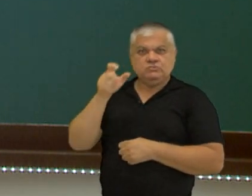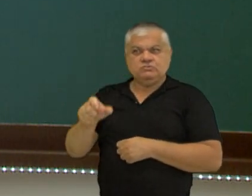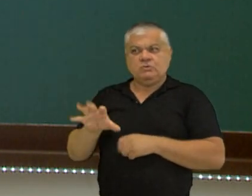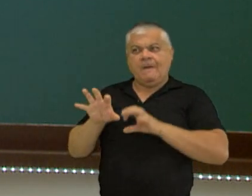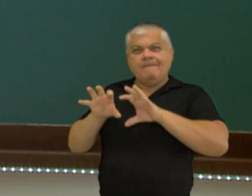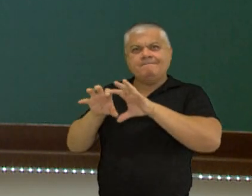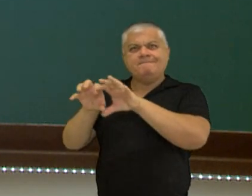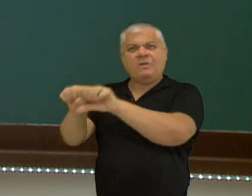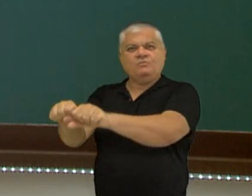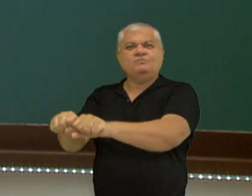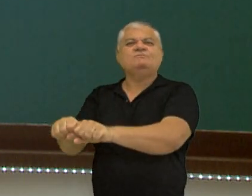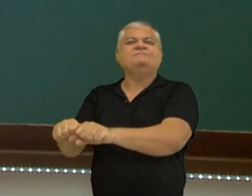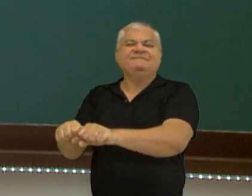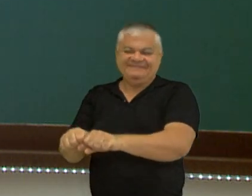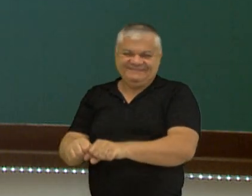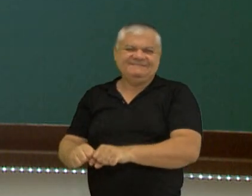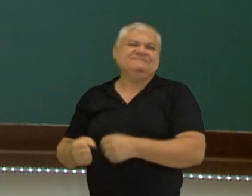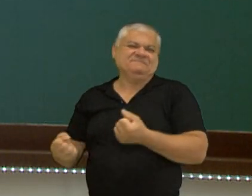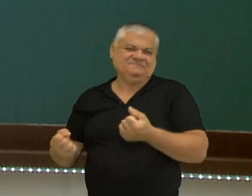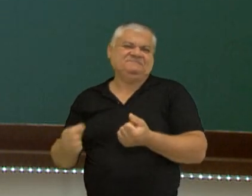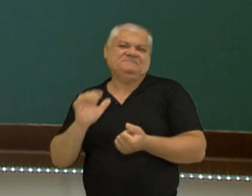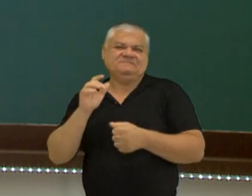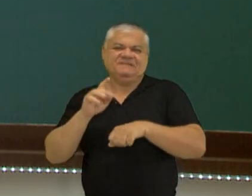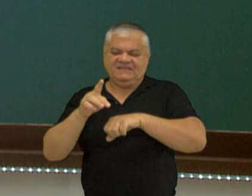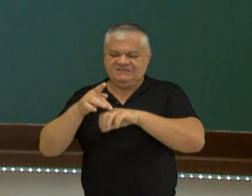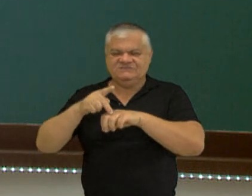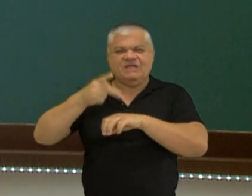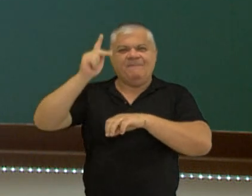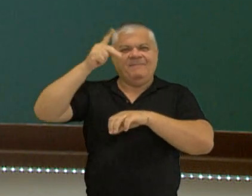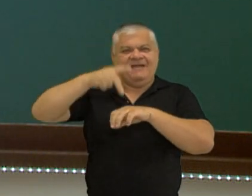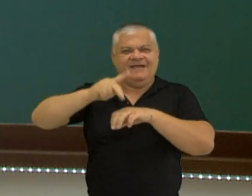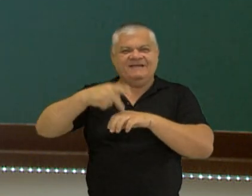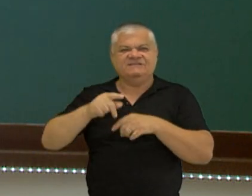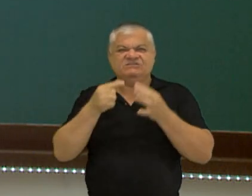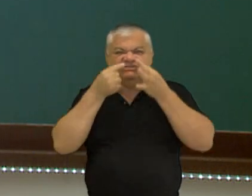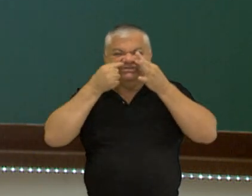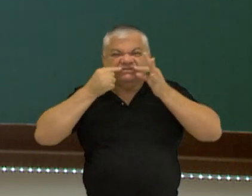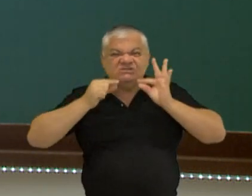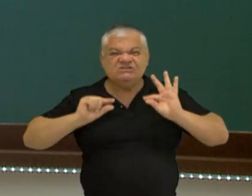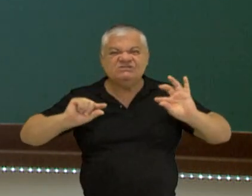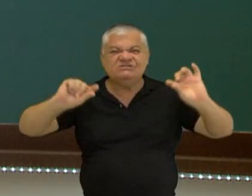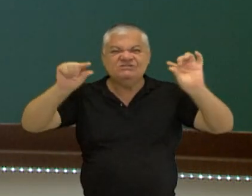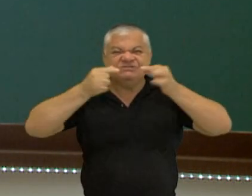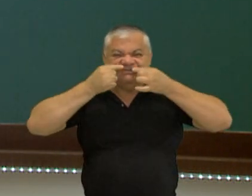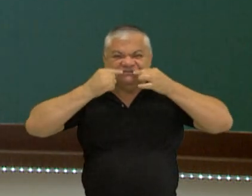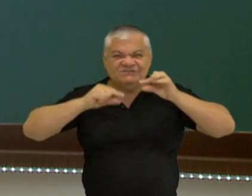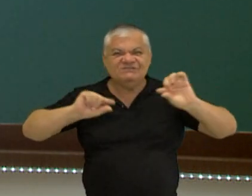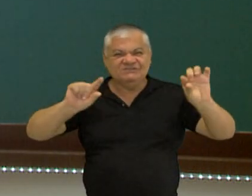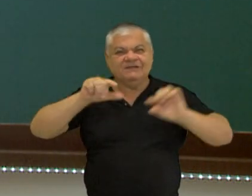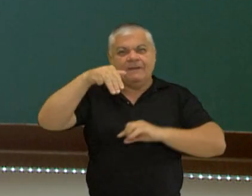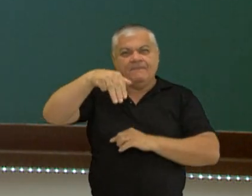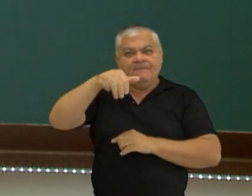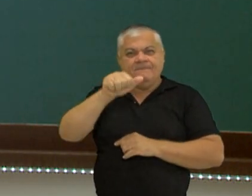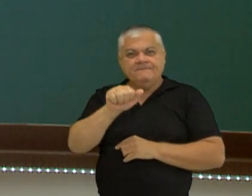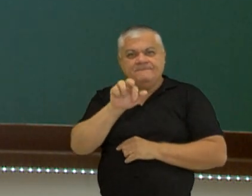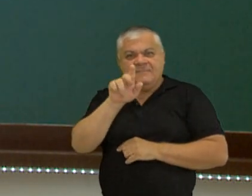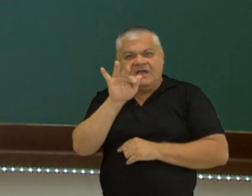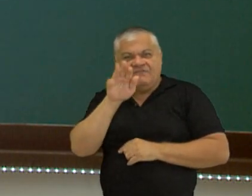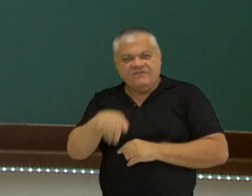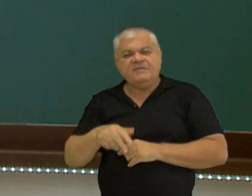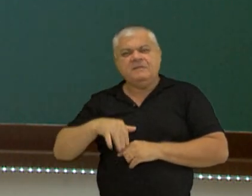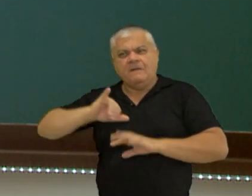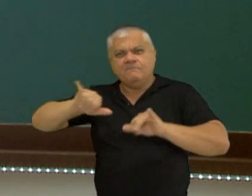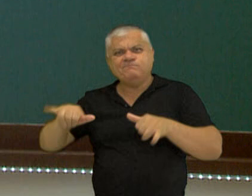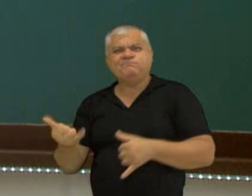africano buscar recursos como diamante, marfim, entre outros, né, que foram muito explorados ao